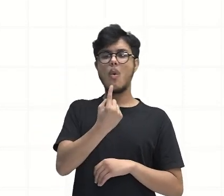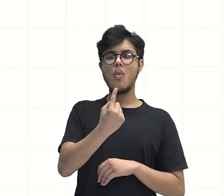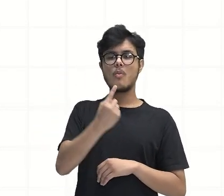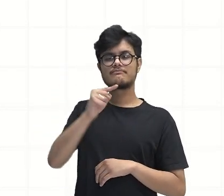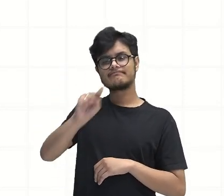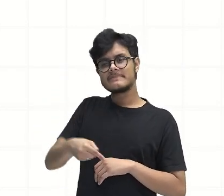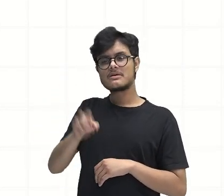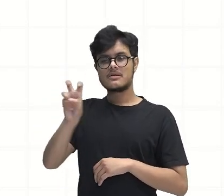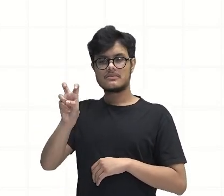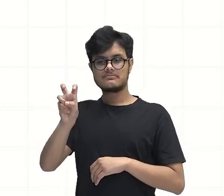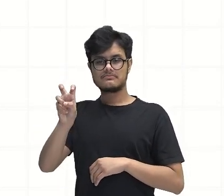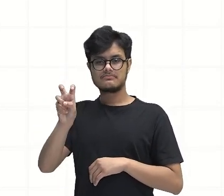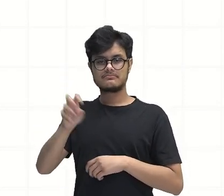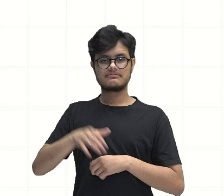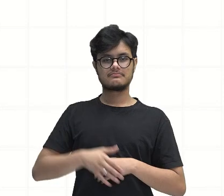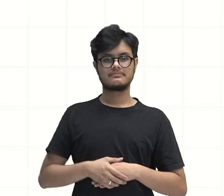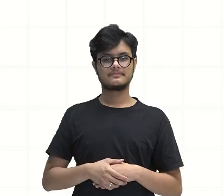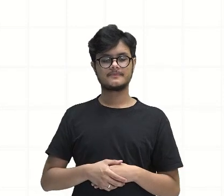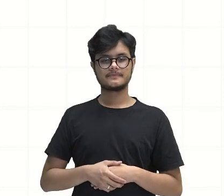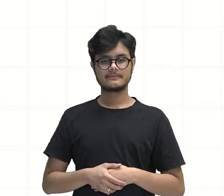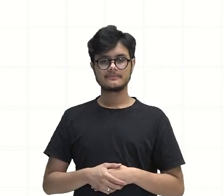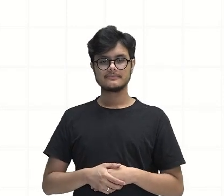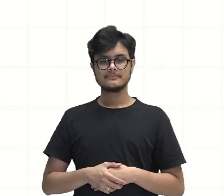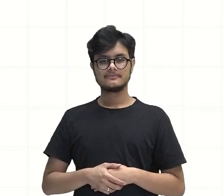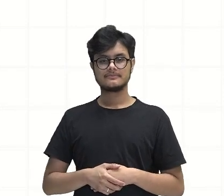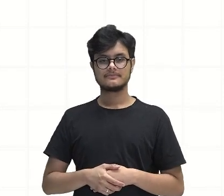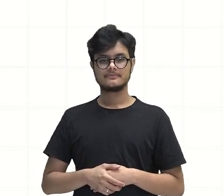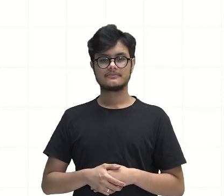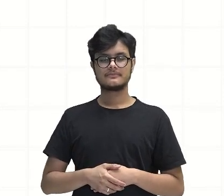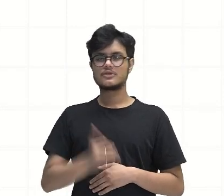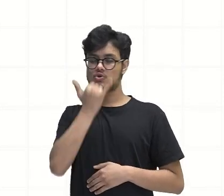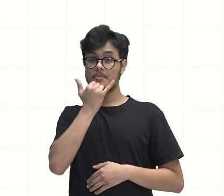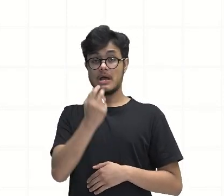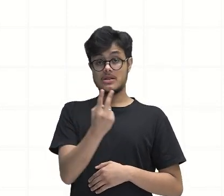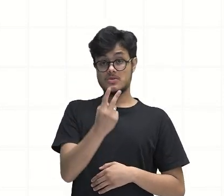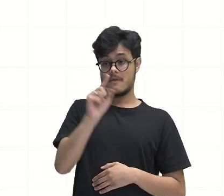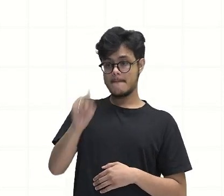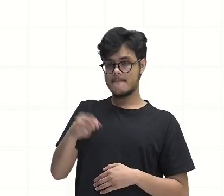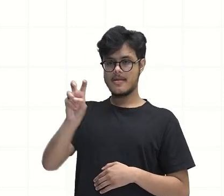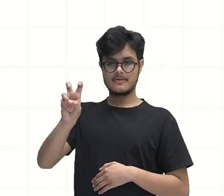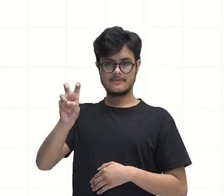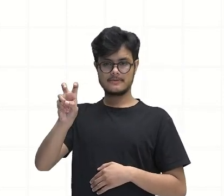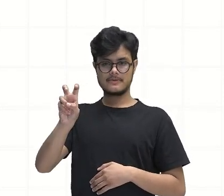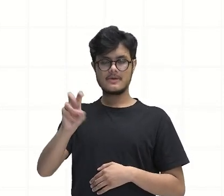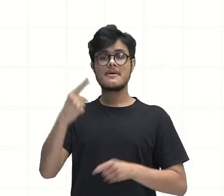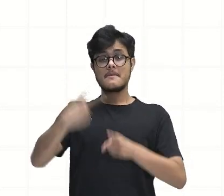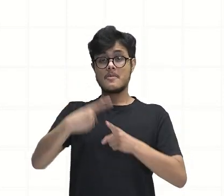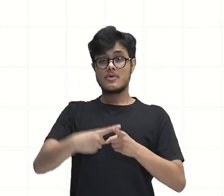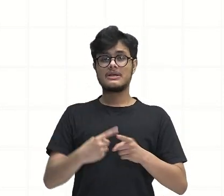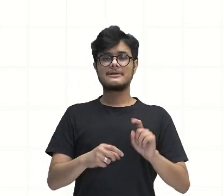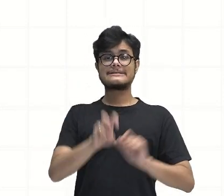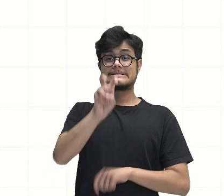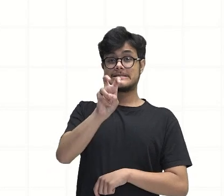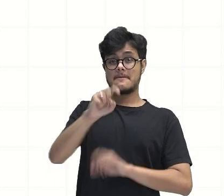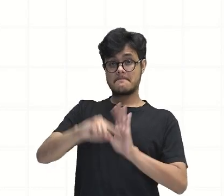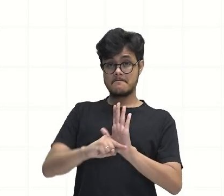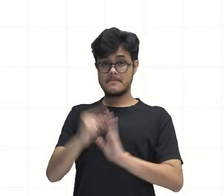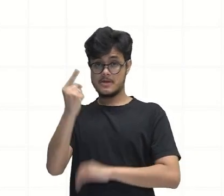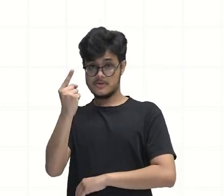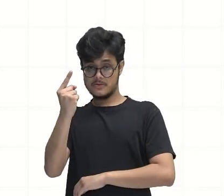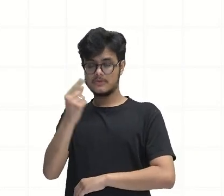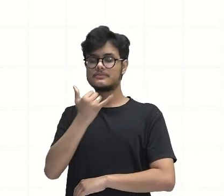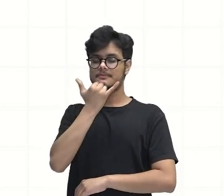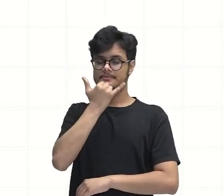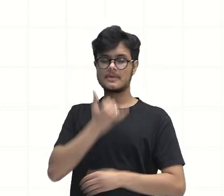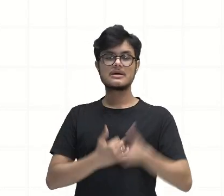Então, seria aqui mais ou menos, 1,5 não, 2,5, né? Porque 5 menos 1, 6 menos